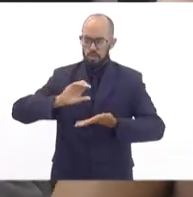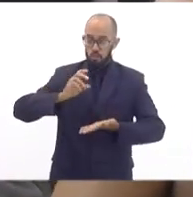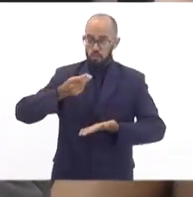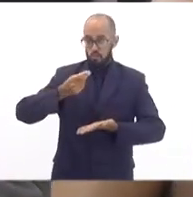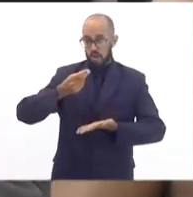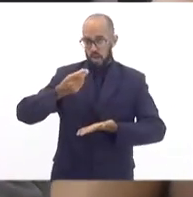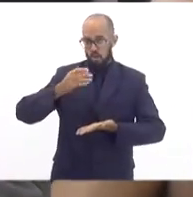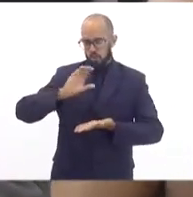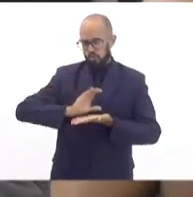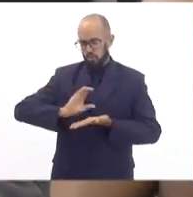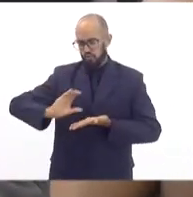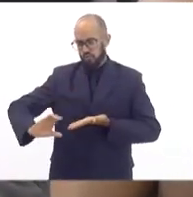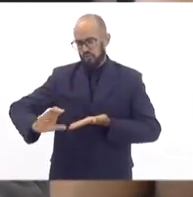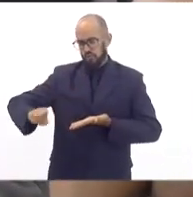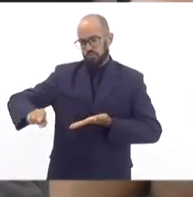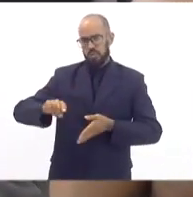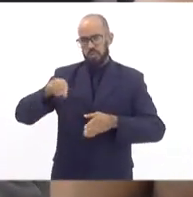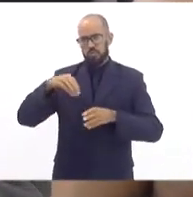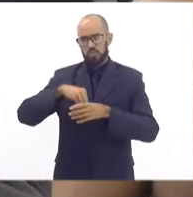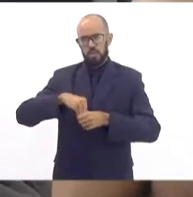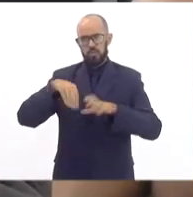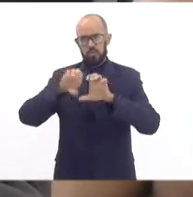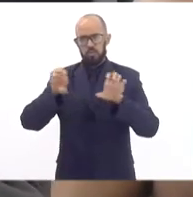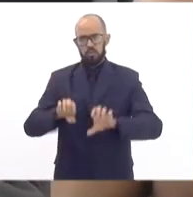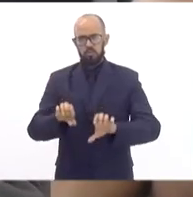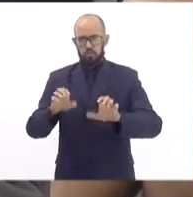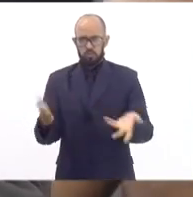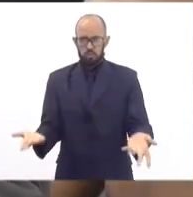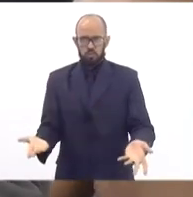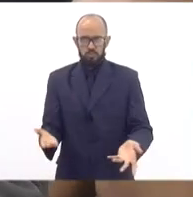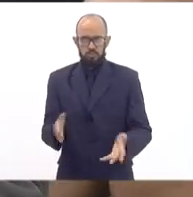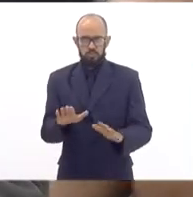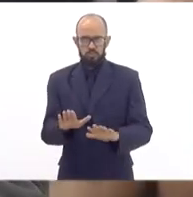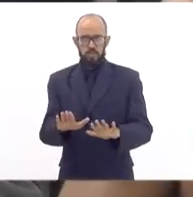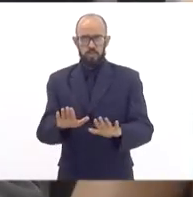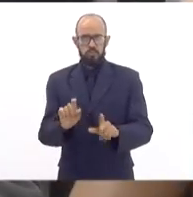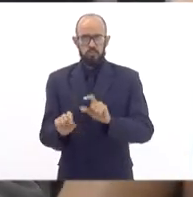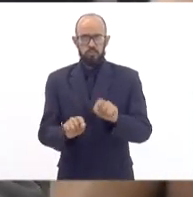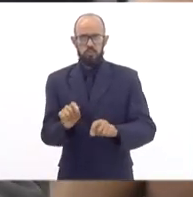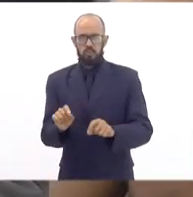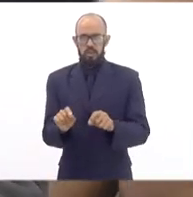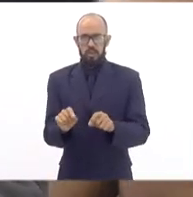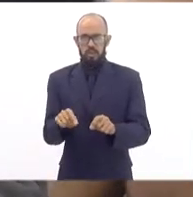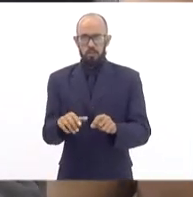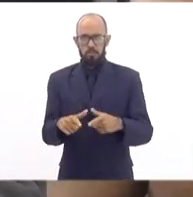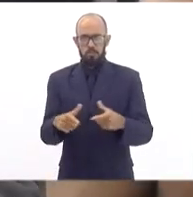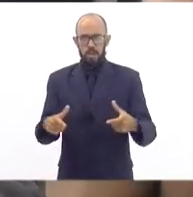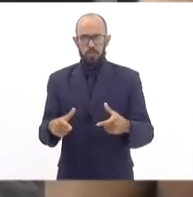substancial de investimentos estruturantes. E, na sua imensa maioria,